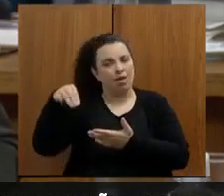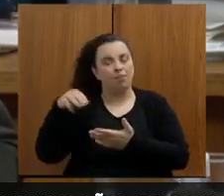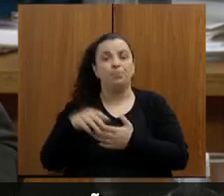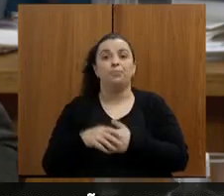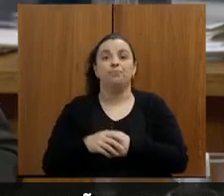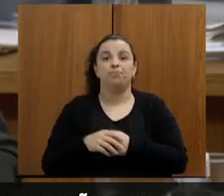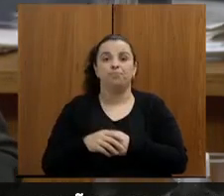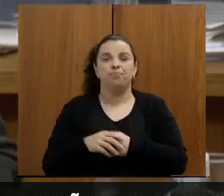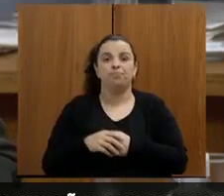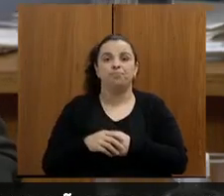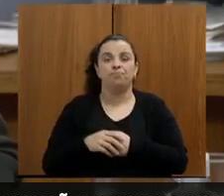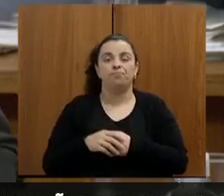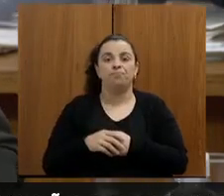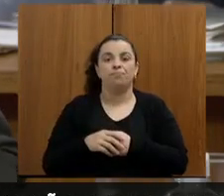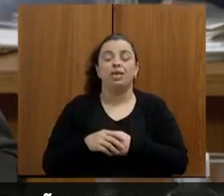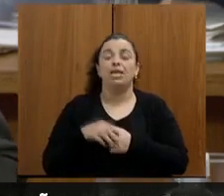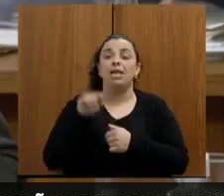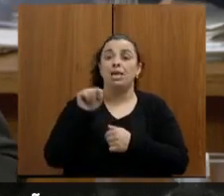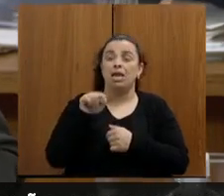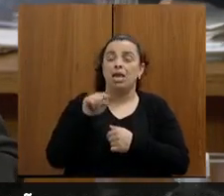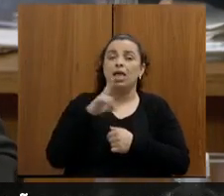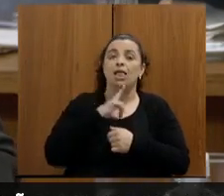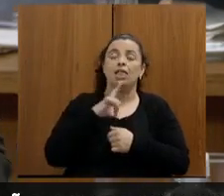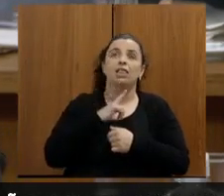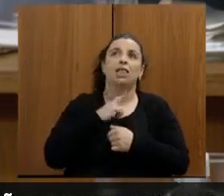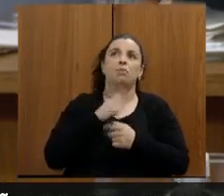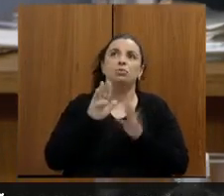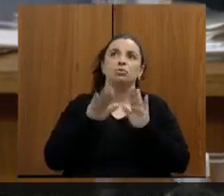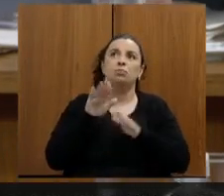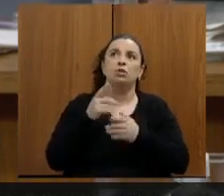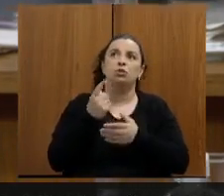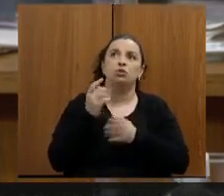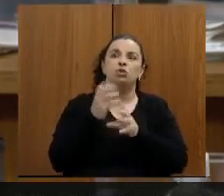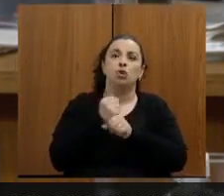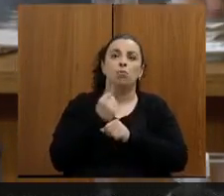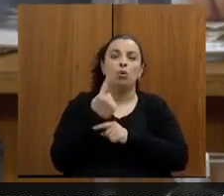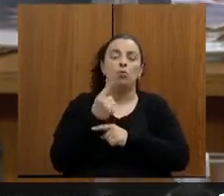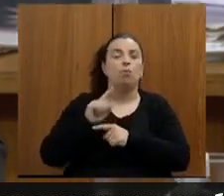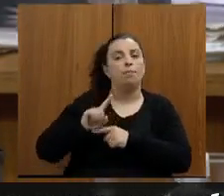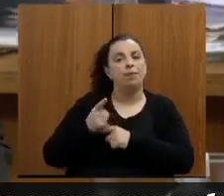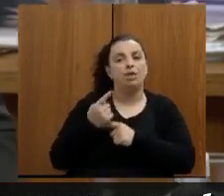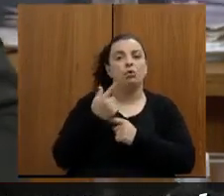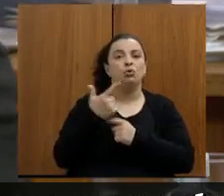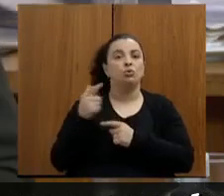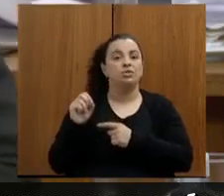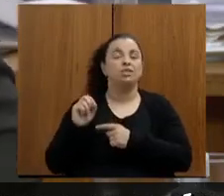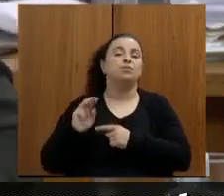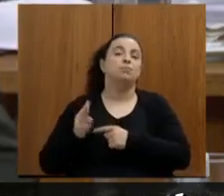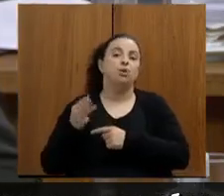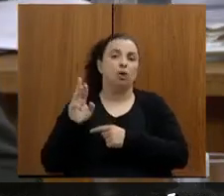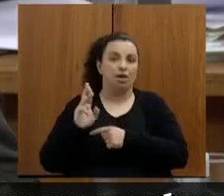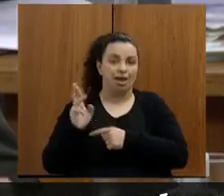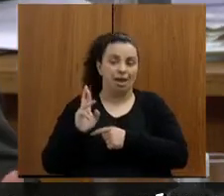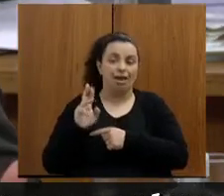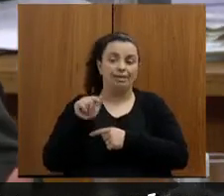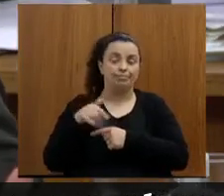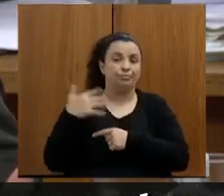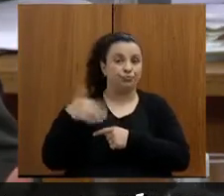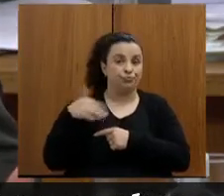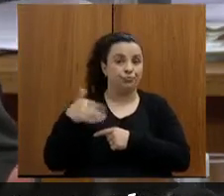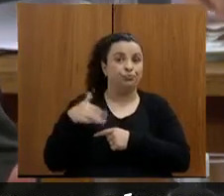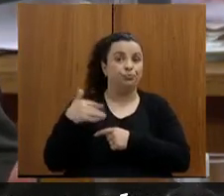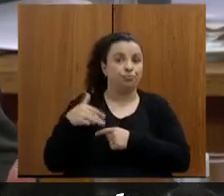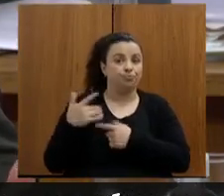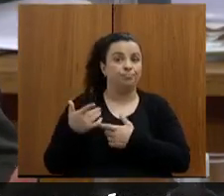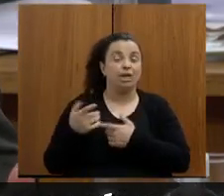auto bomba tanque hoje do Corpo de Bombeiros ele está em torno de r$ 1200000 é algo bastante de